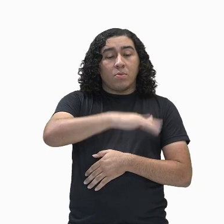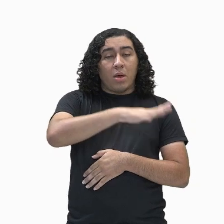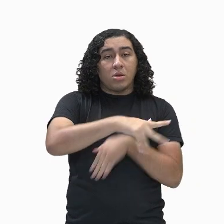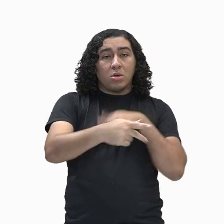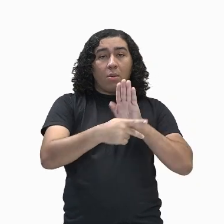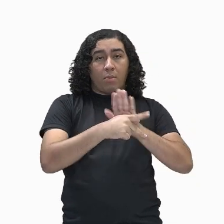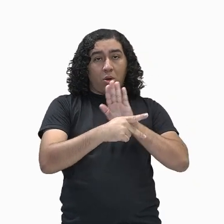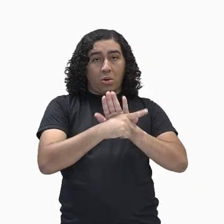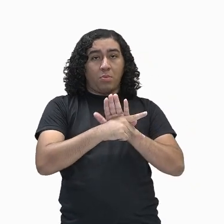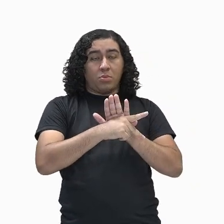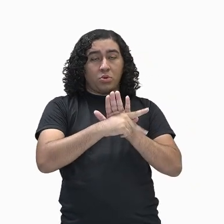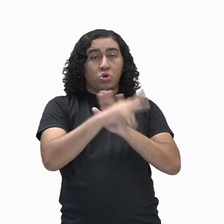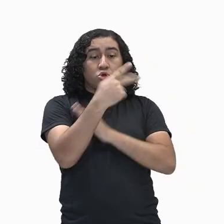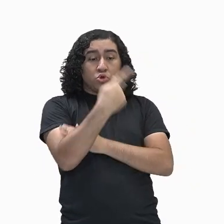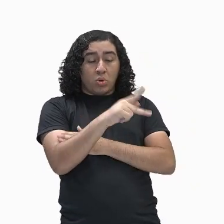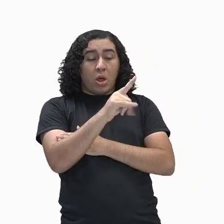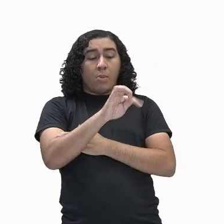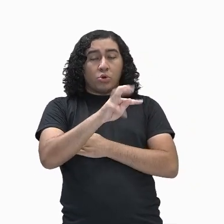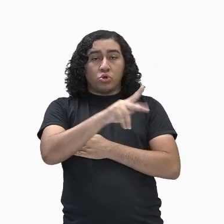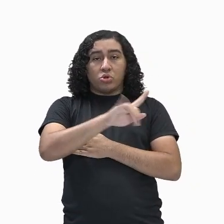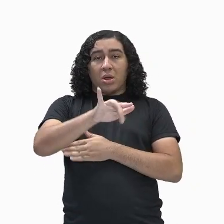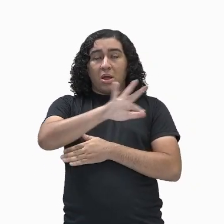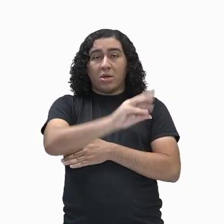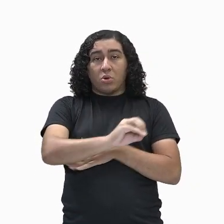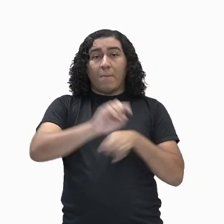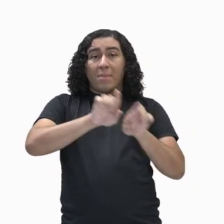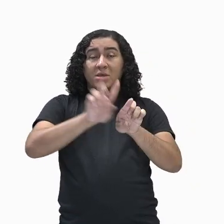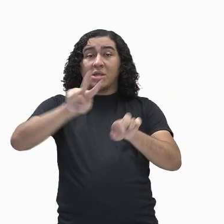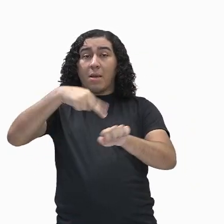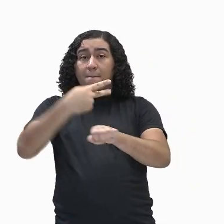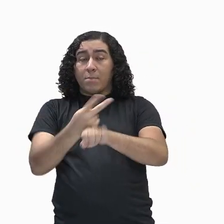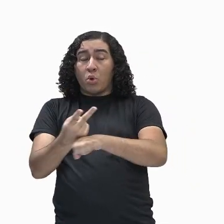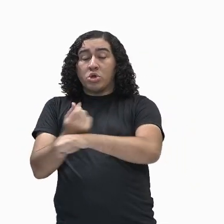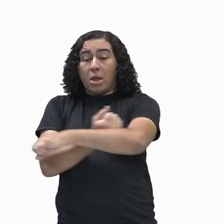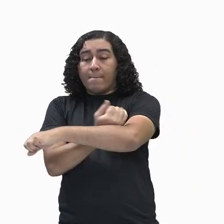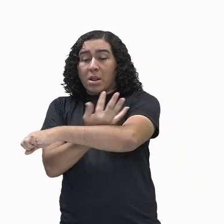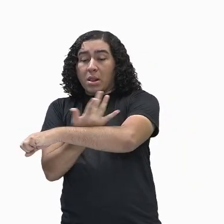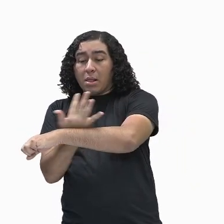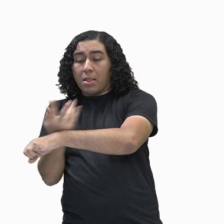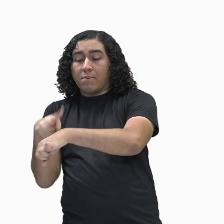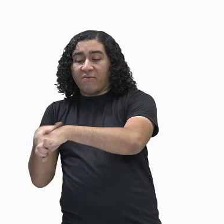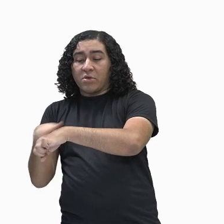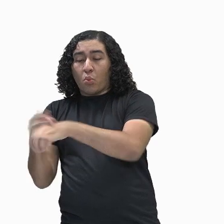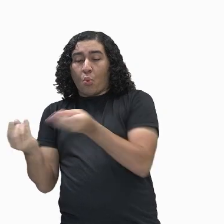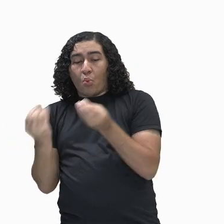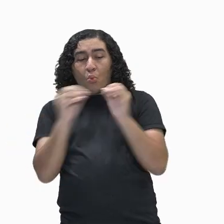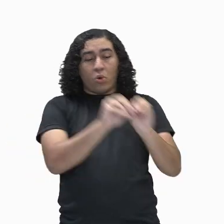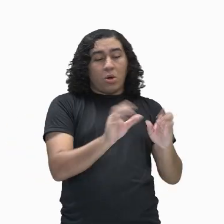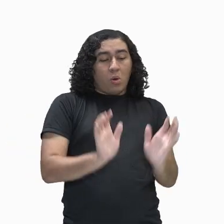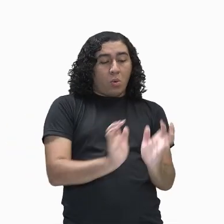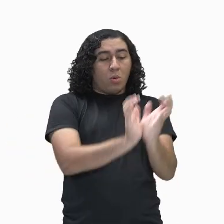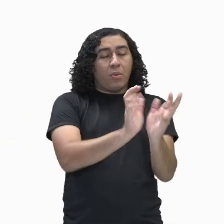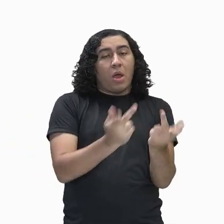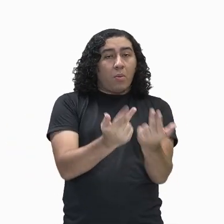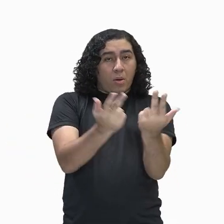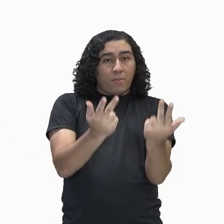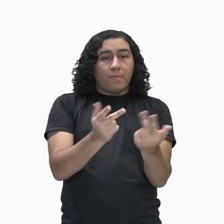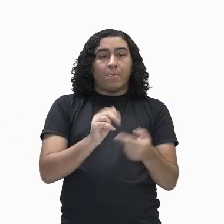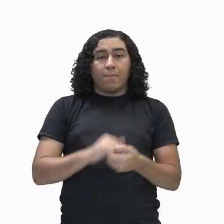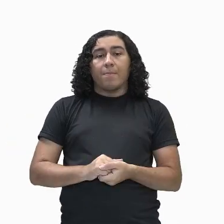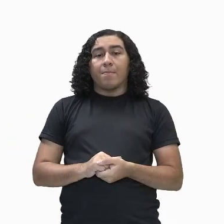protozoários, mas depois as algas foram incluídas nesse grupo e aí ele passou a se chamar